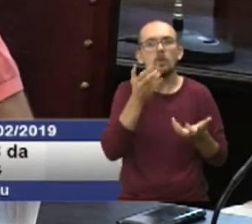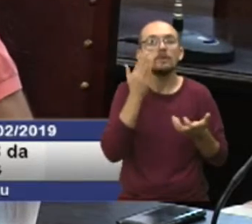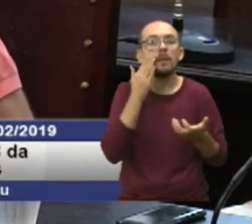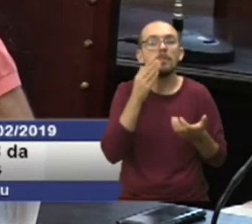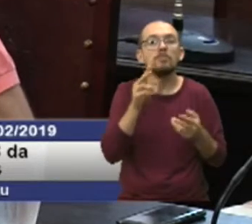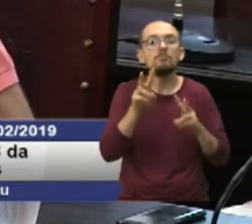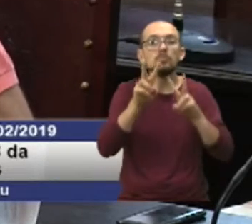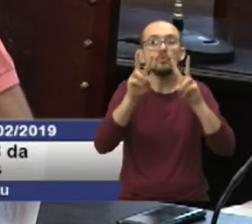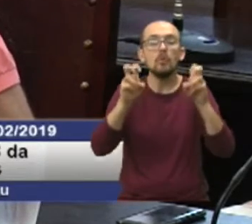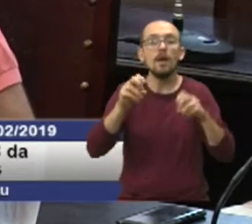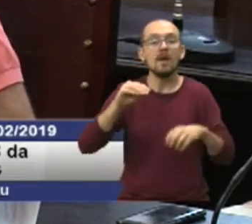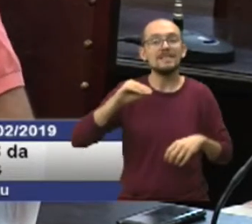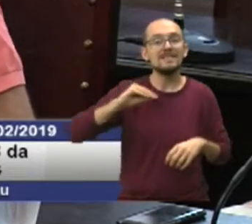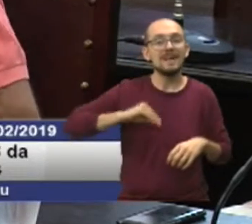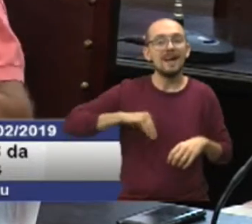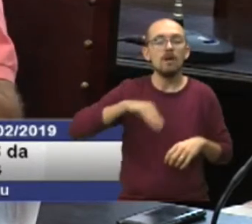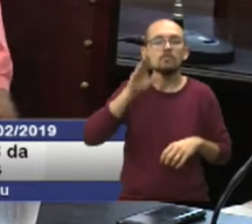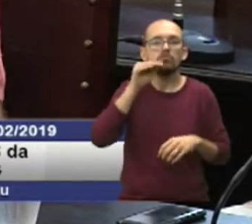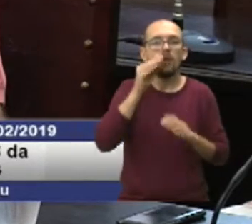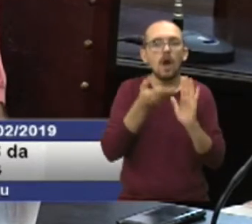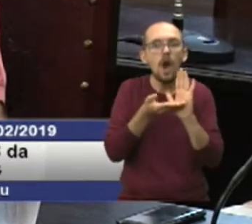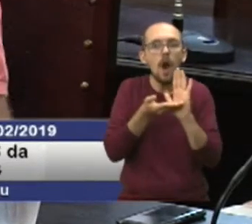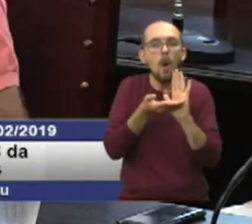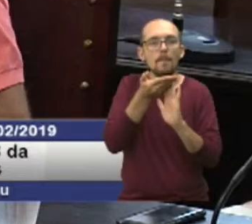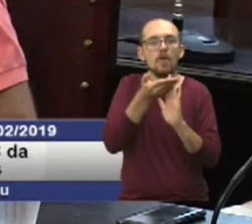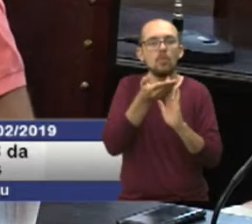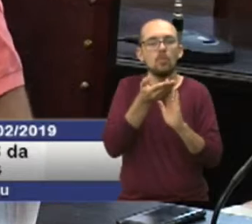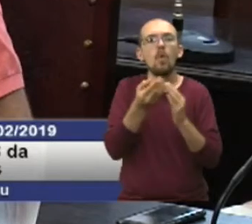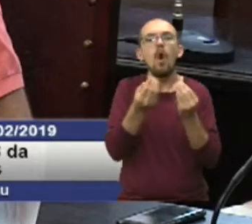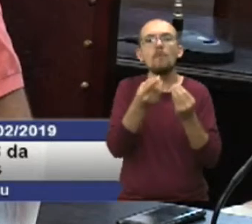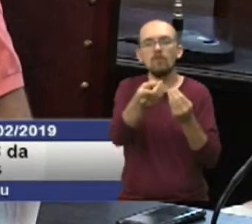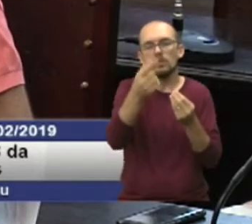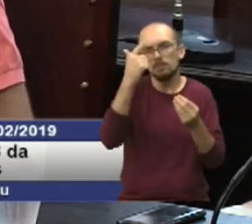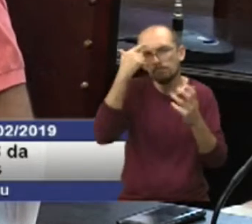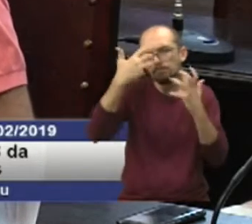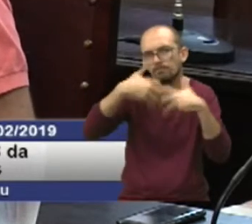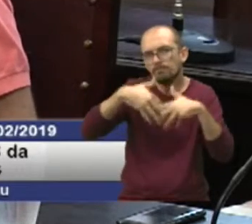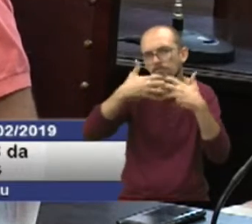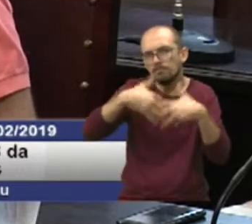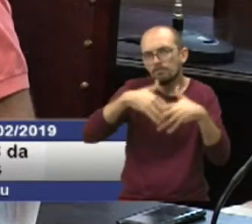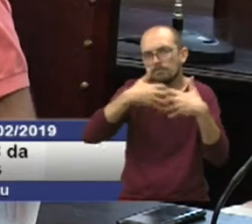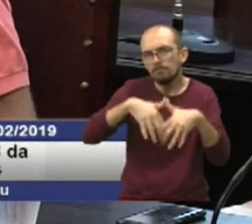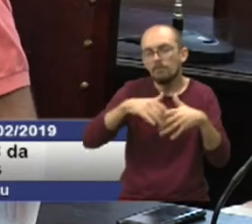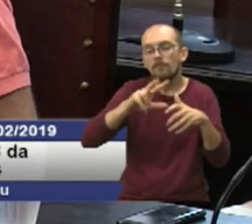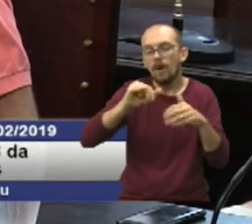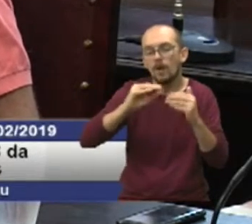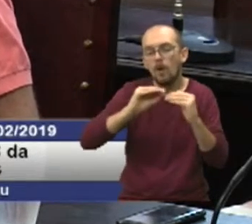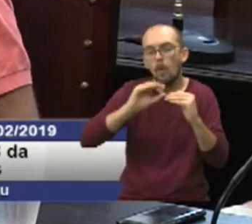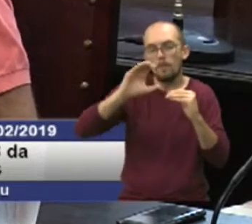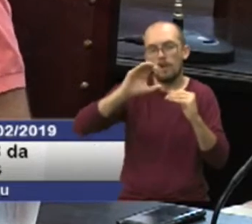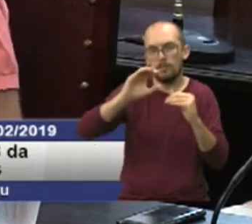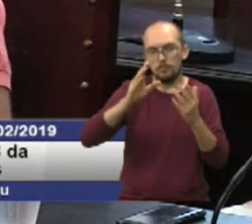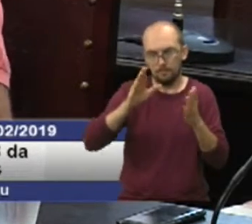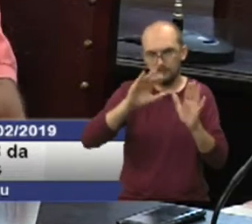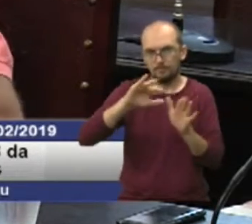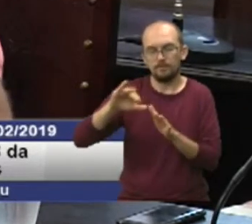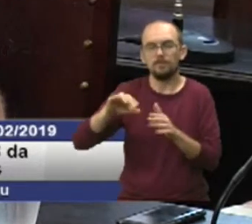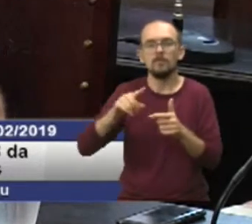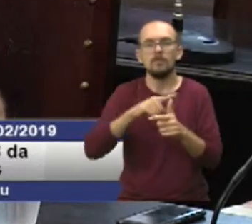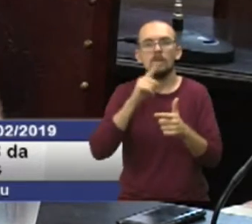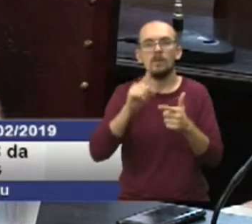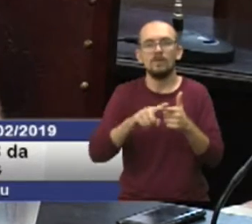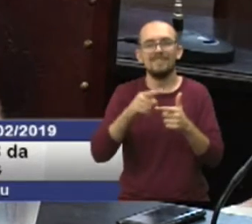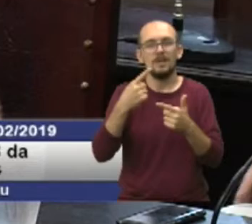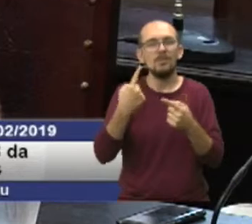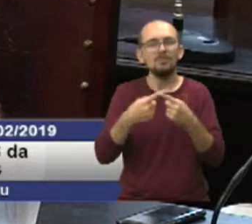do funcionário público, tá? Essa é uma pergunta. A segunda pergunta, uma vez a receita já está aqui